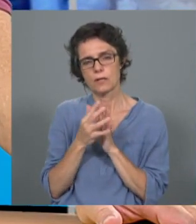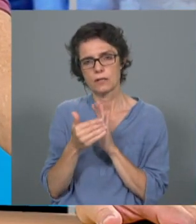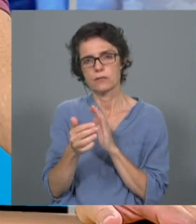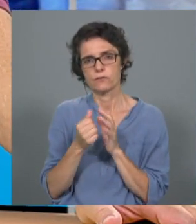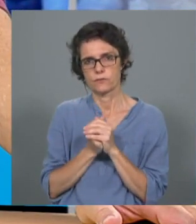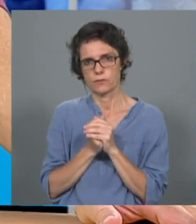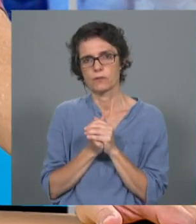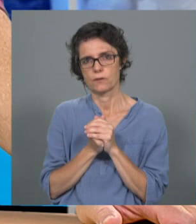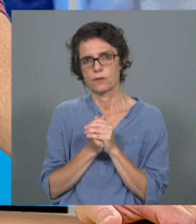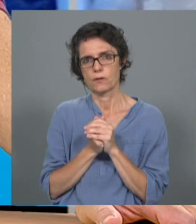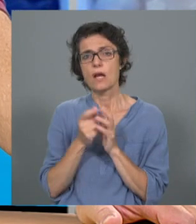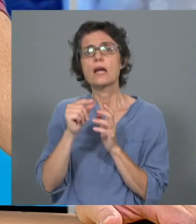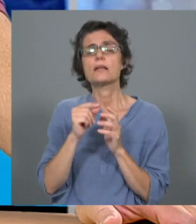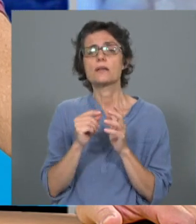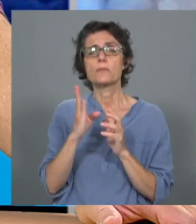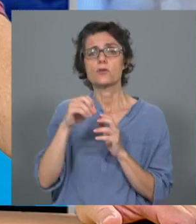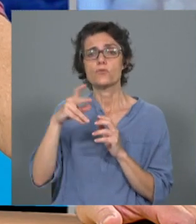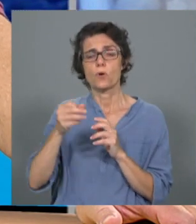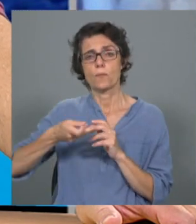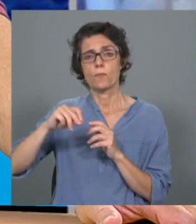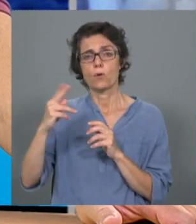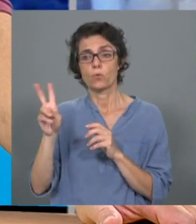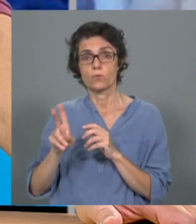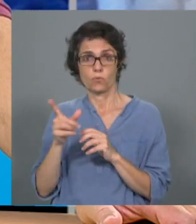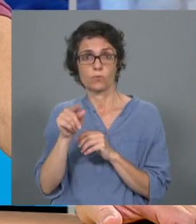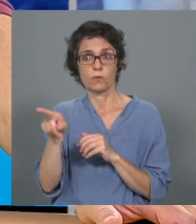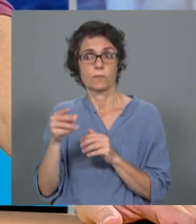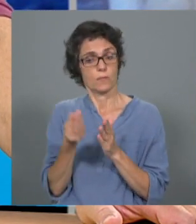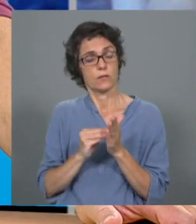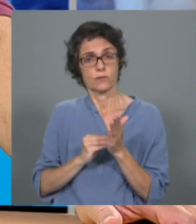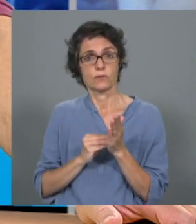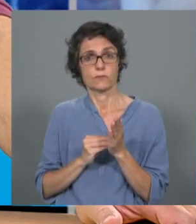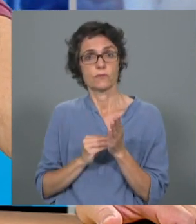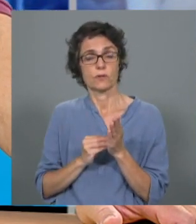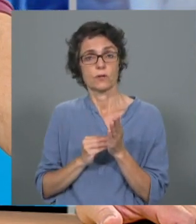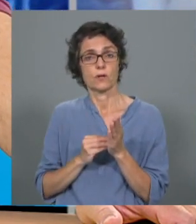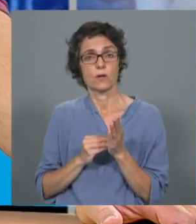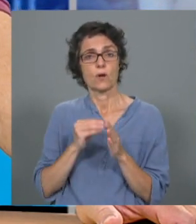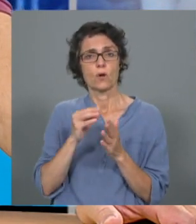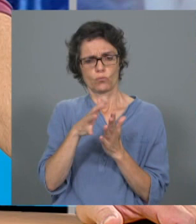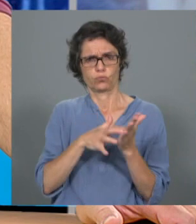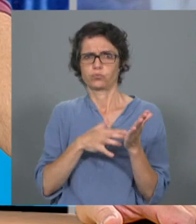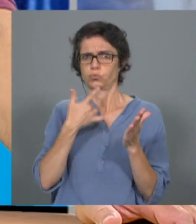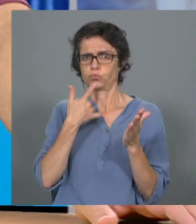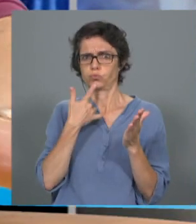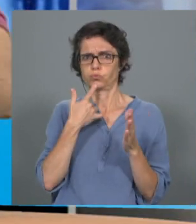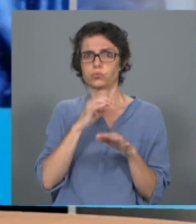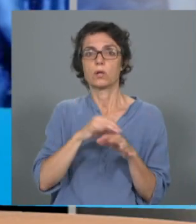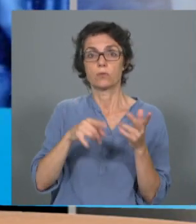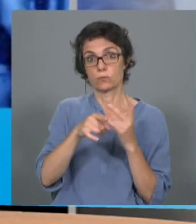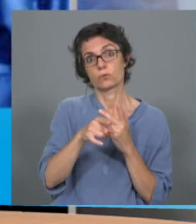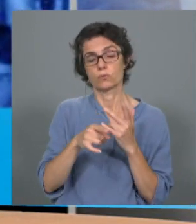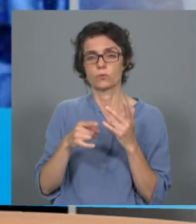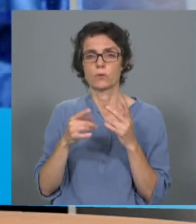Papa João Paulo II depois também escreveu um texto grande sobre a Eucaristia, e agora o Papa